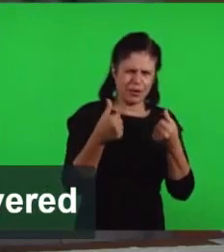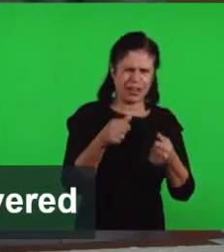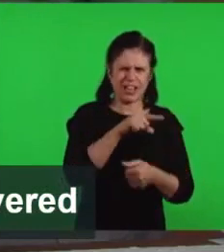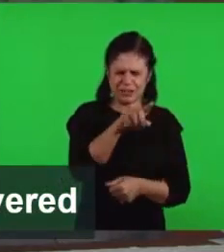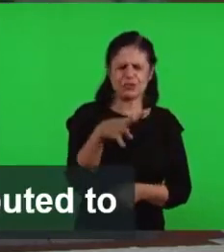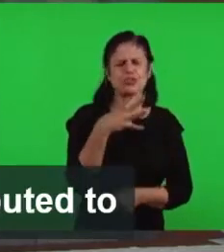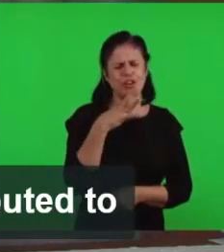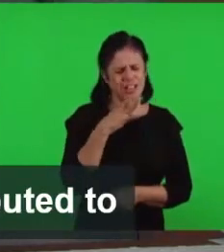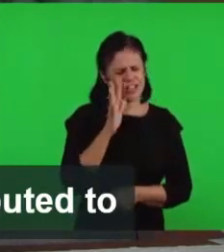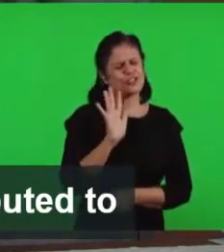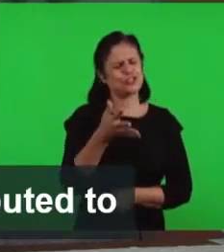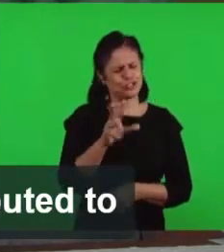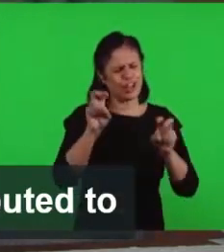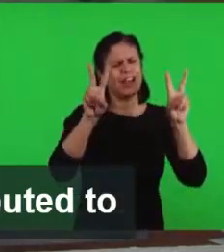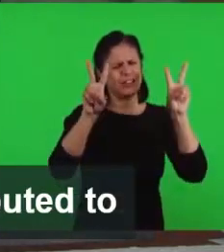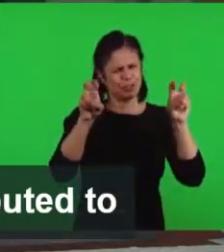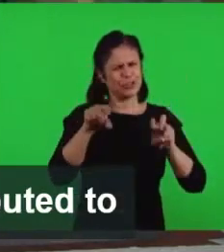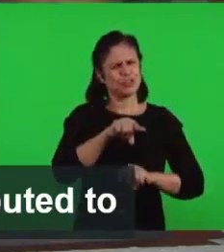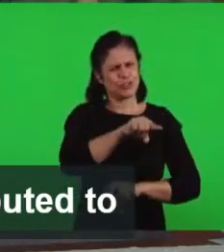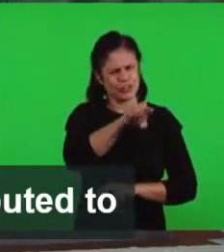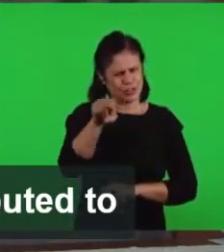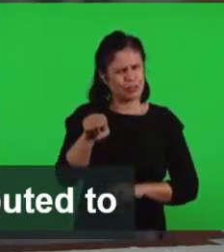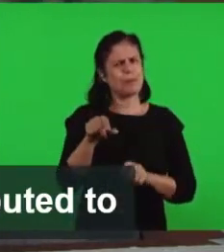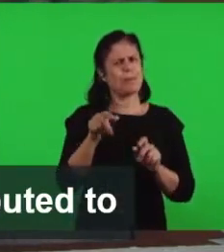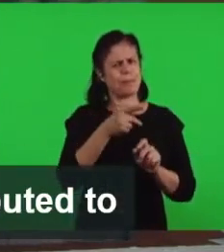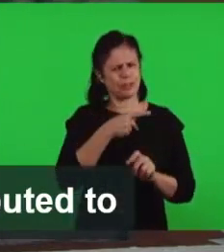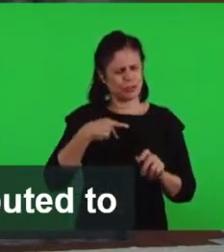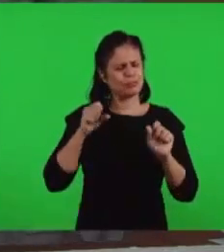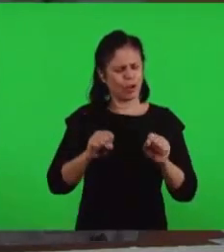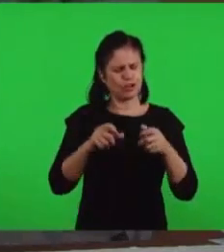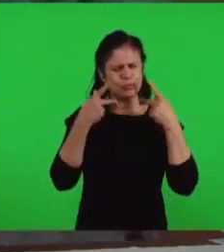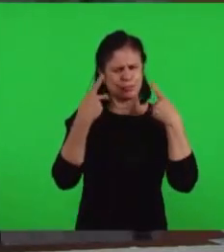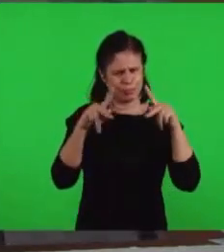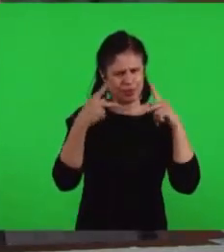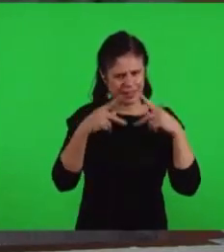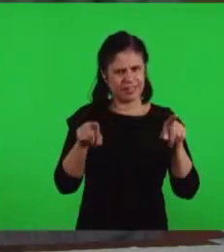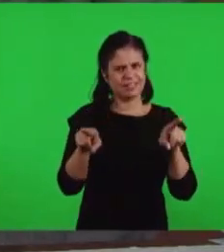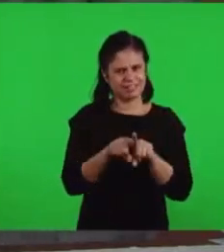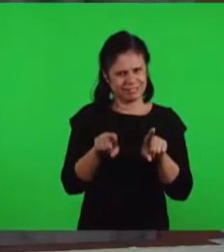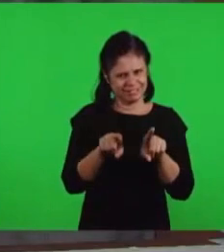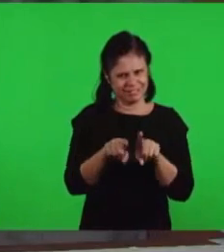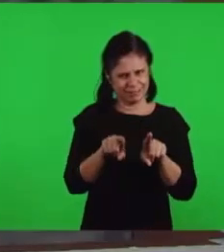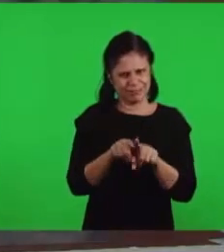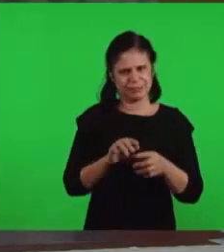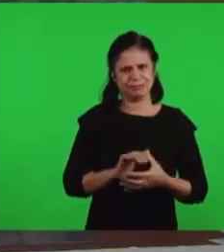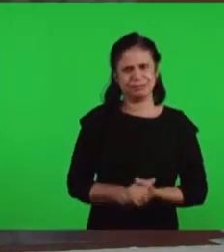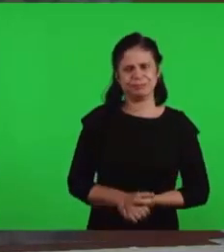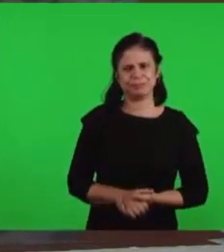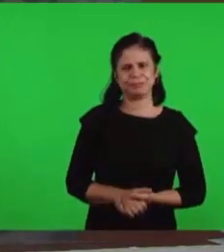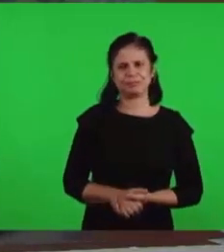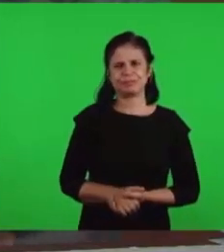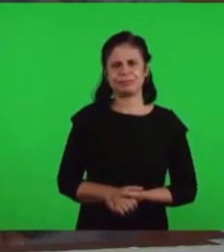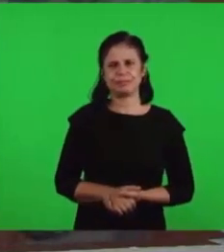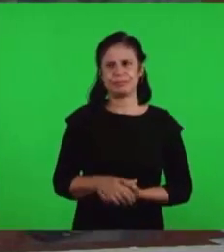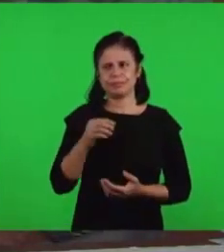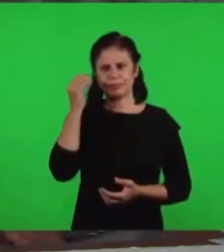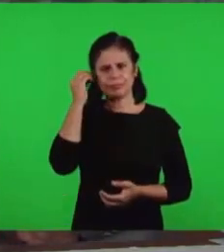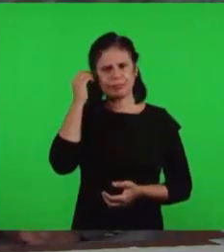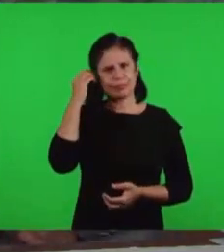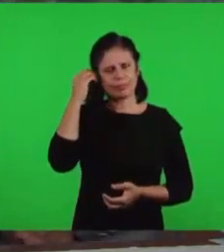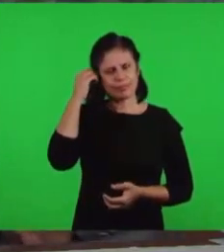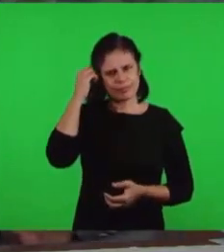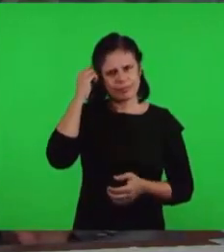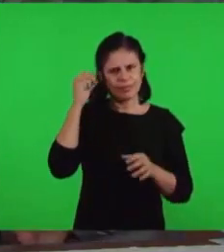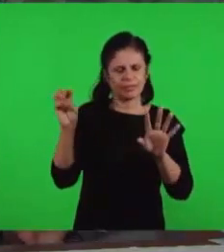ministrados alguns já participaram e até contribuíram para trazer essas informações Então veja semelhante